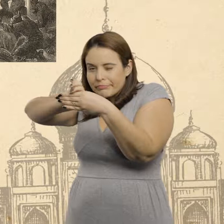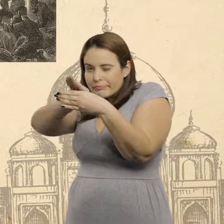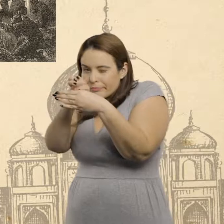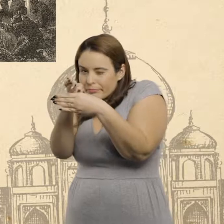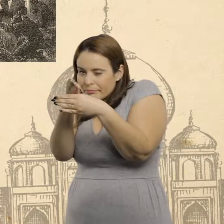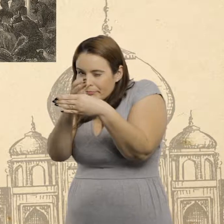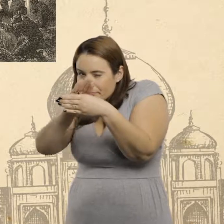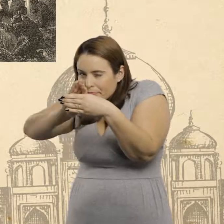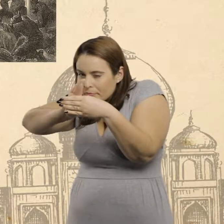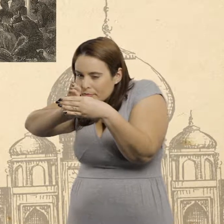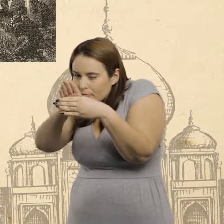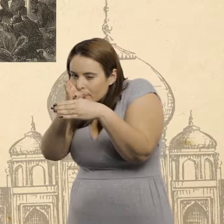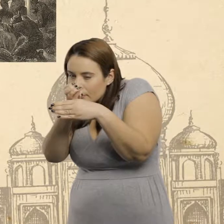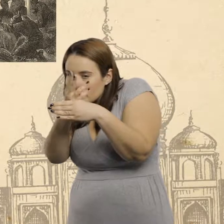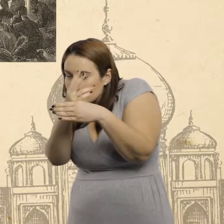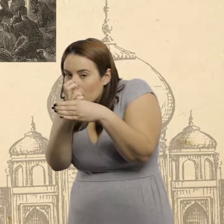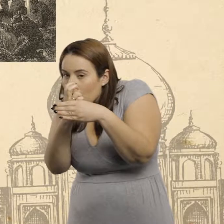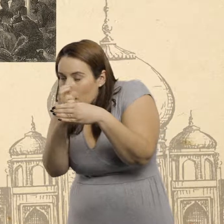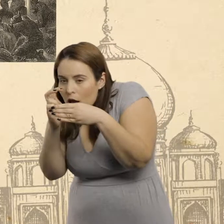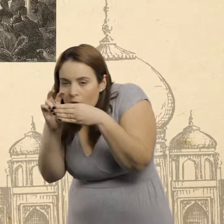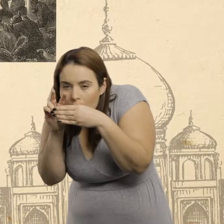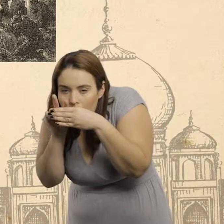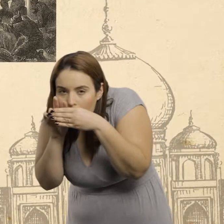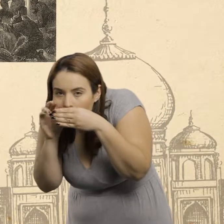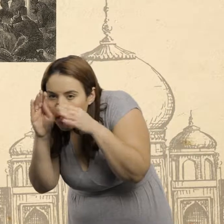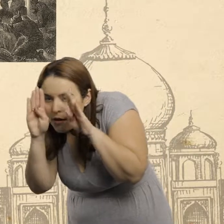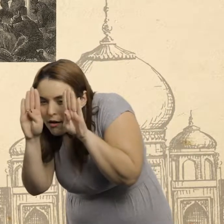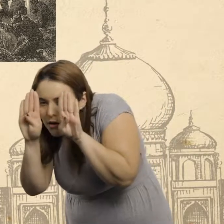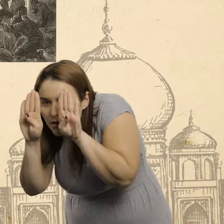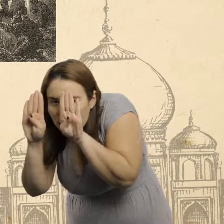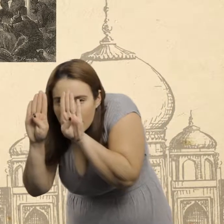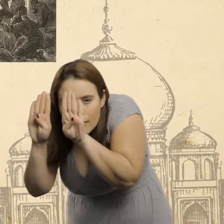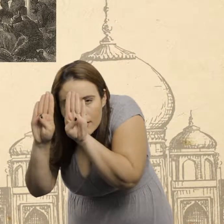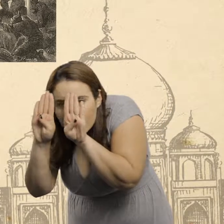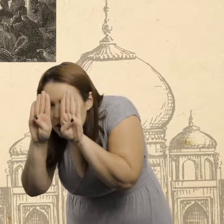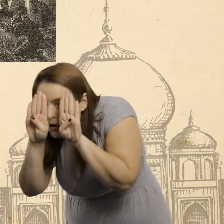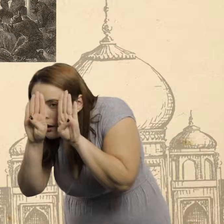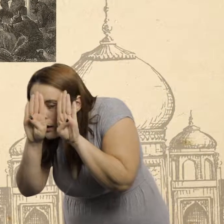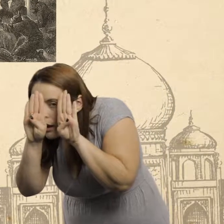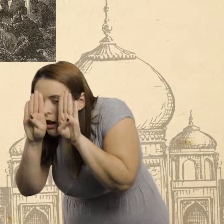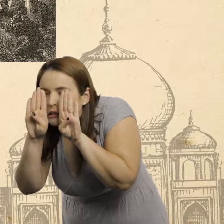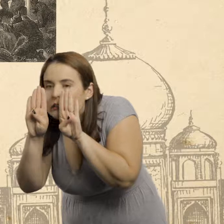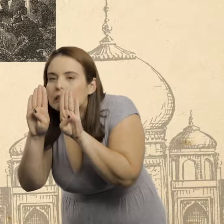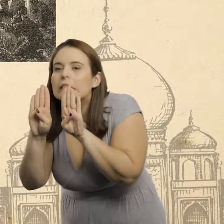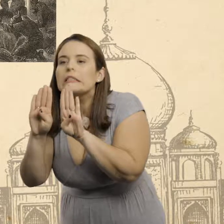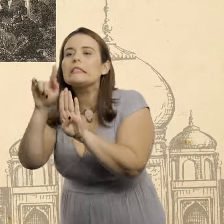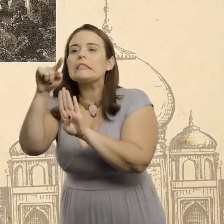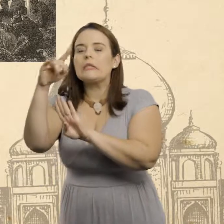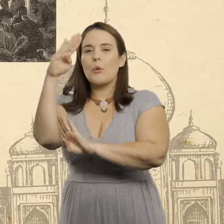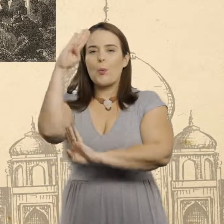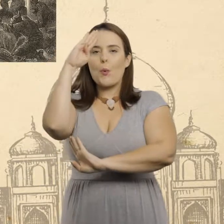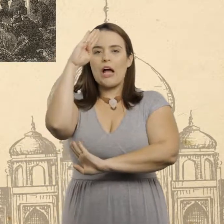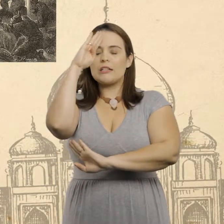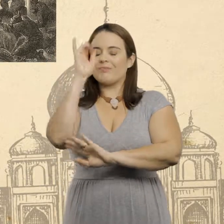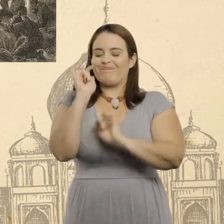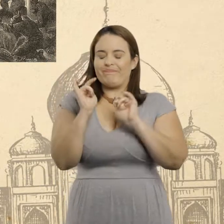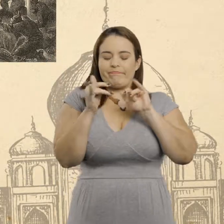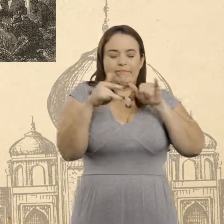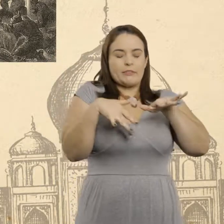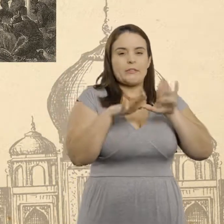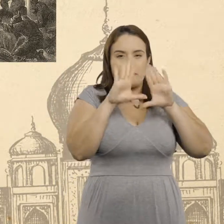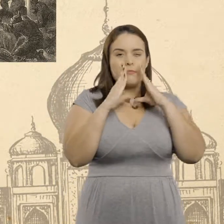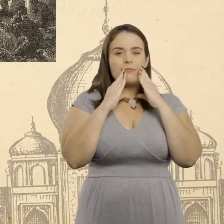na parede. Mas eles viram que os guardas estavam lá. Todos desistiram de salvar a moça, mas Phileas Fogg